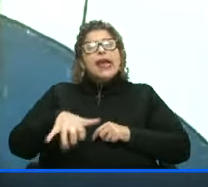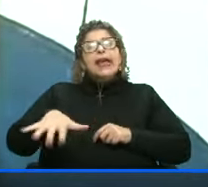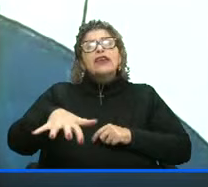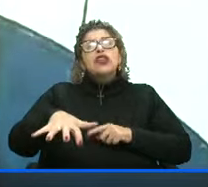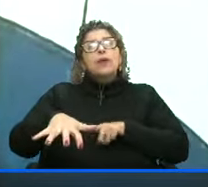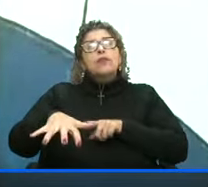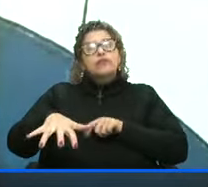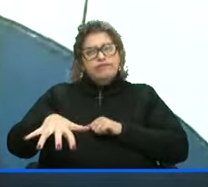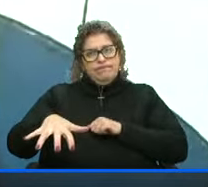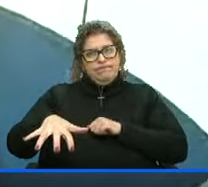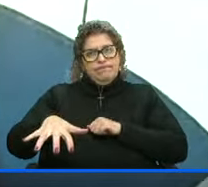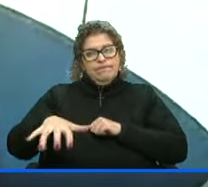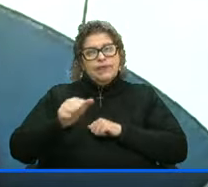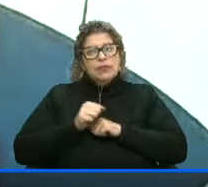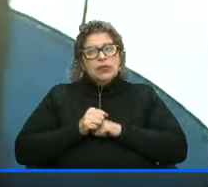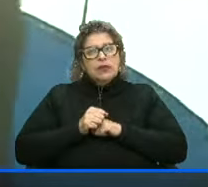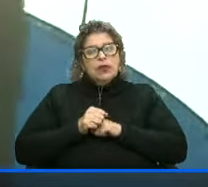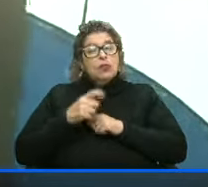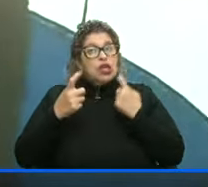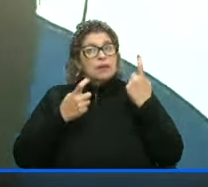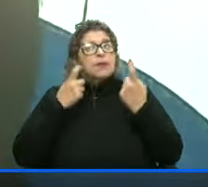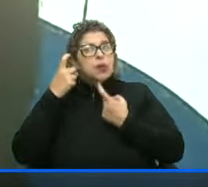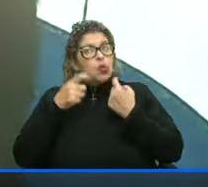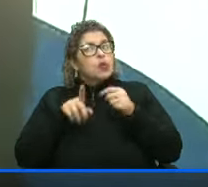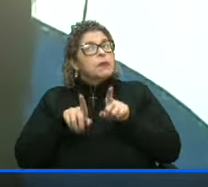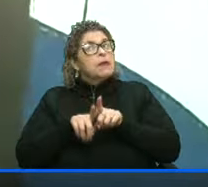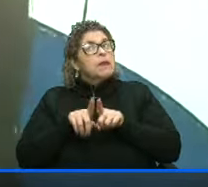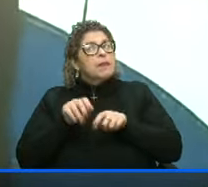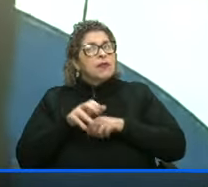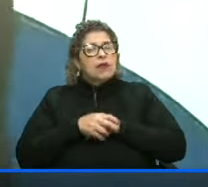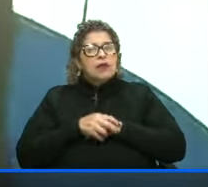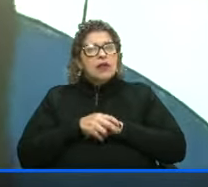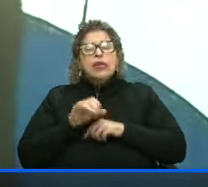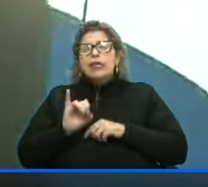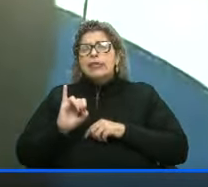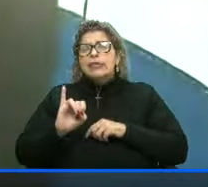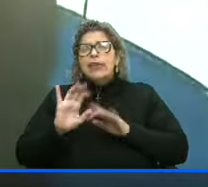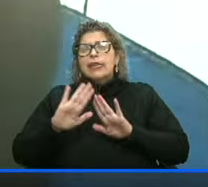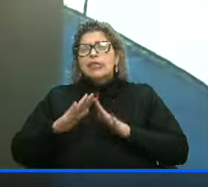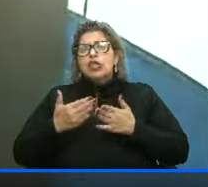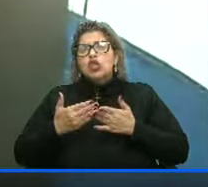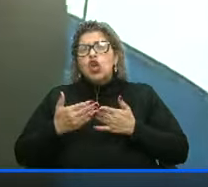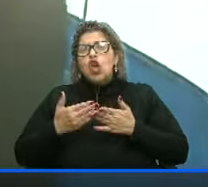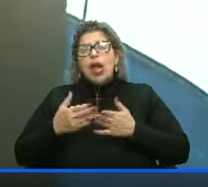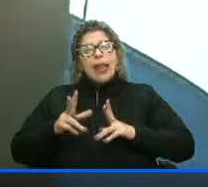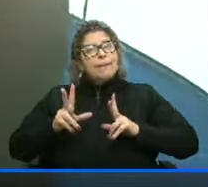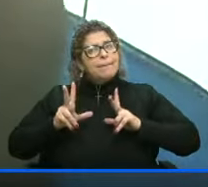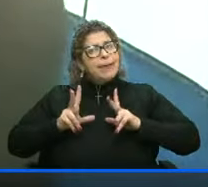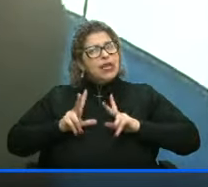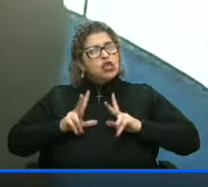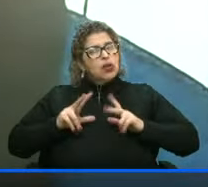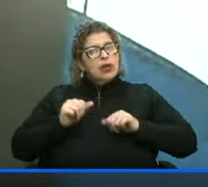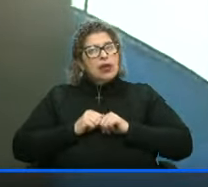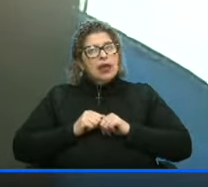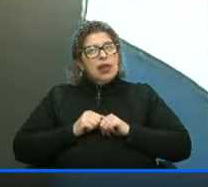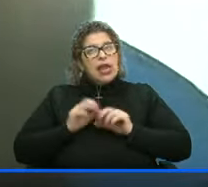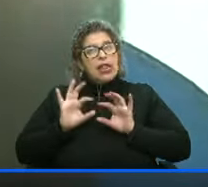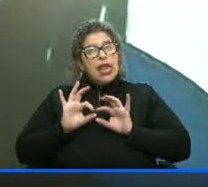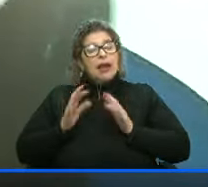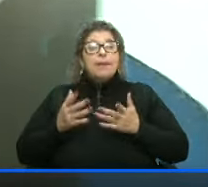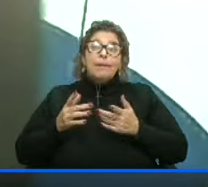região? Porque me preocupa bastante a questão de se essa escola ela for particular e ela